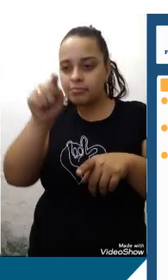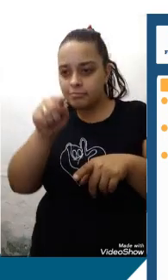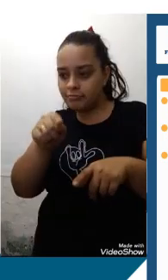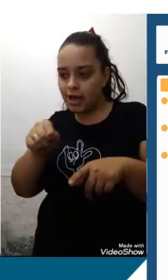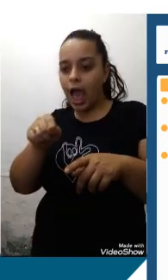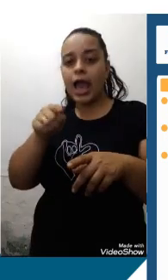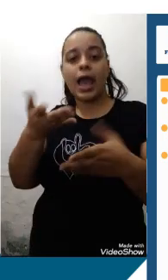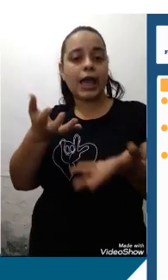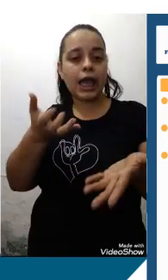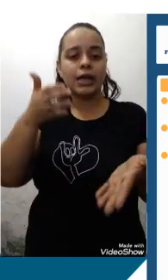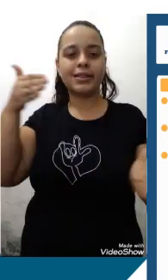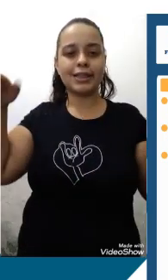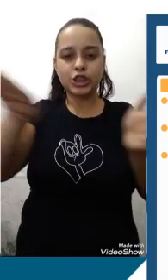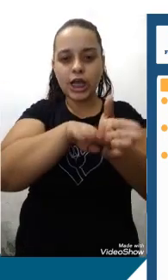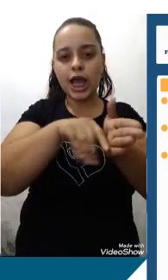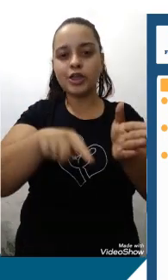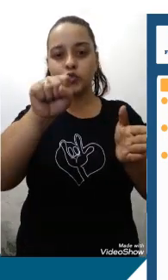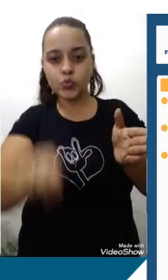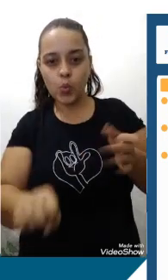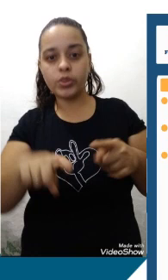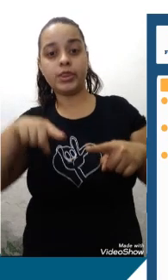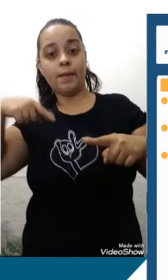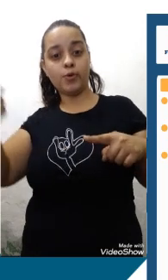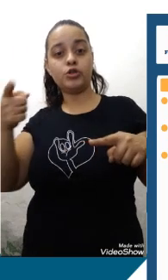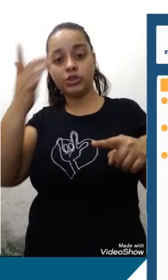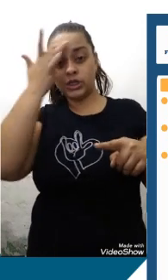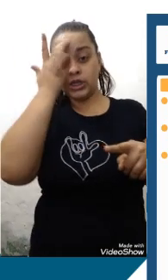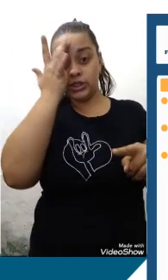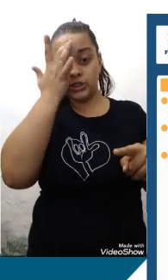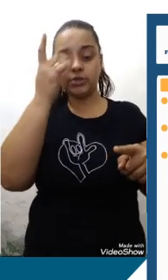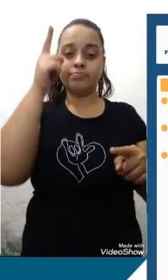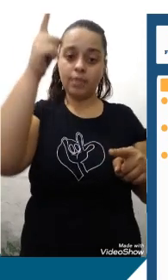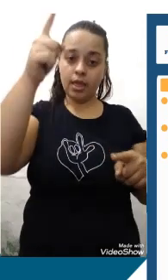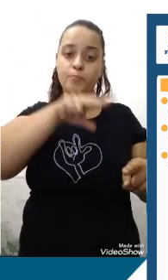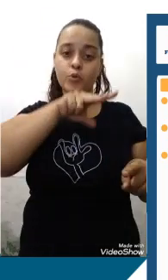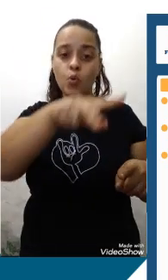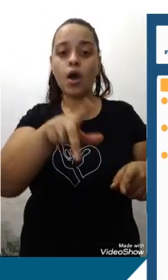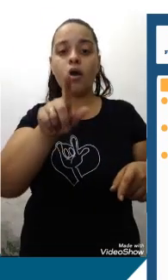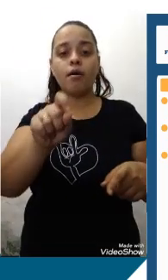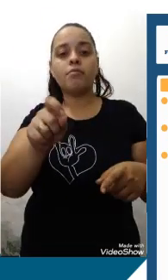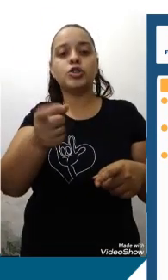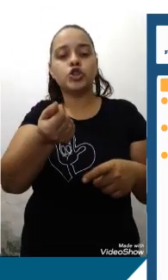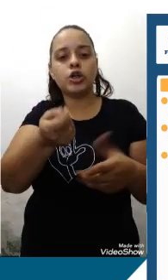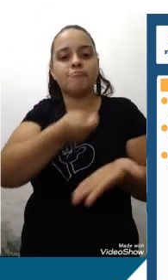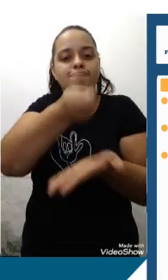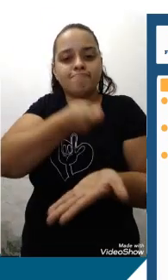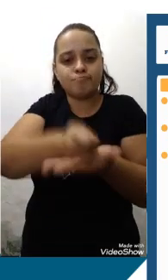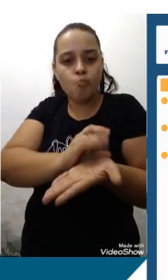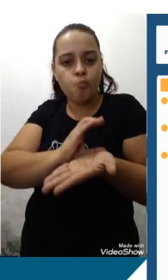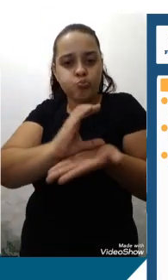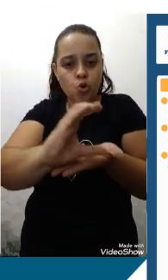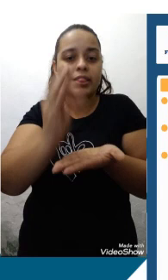uma ideia interessante no horizonte, fazendo com que diversos setores da sociedade portuguesa investissem para fazer isso acontecer. É